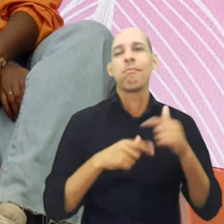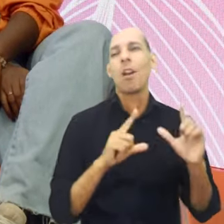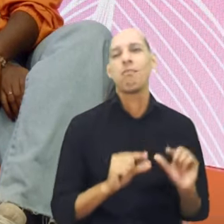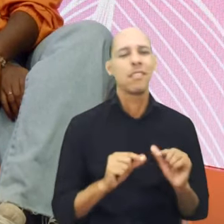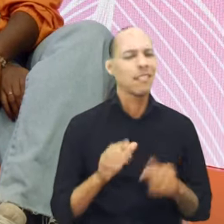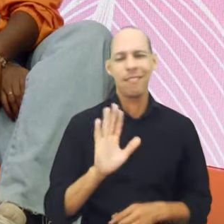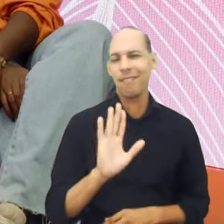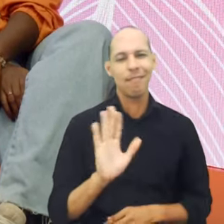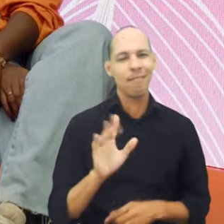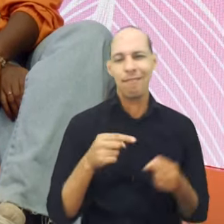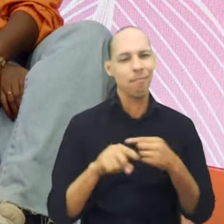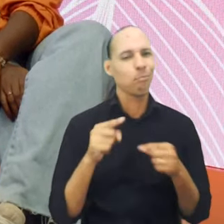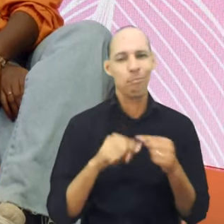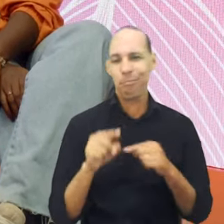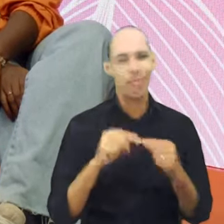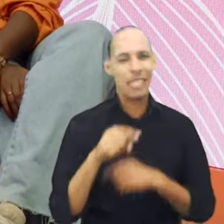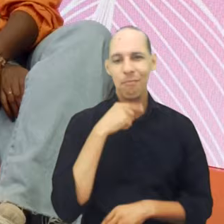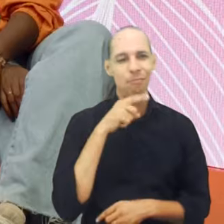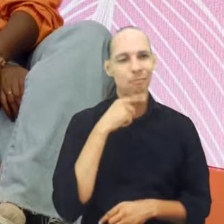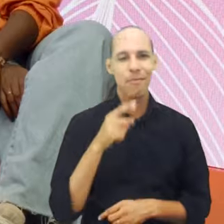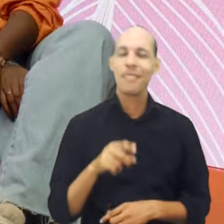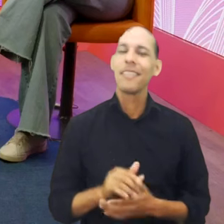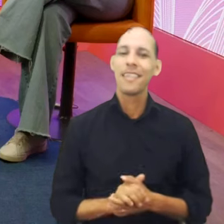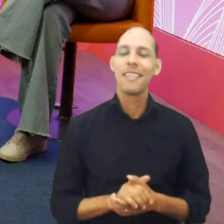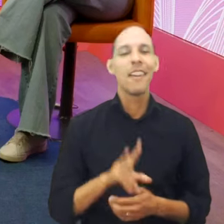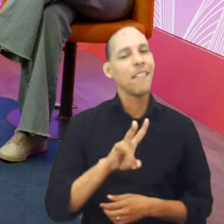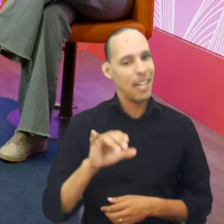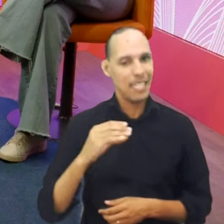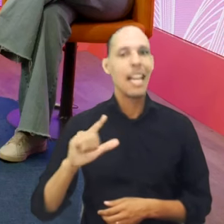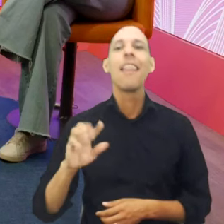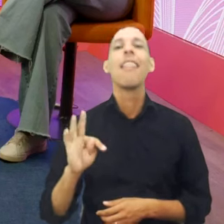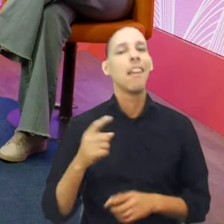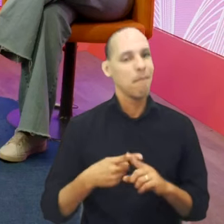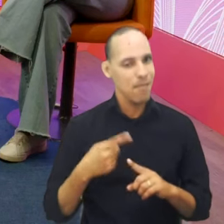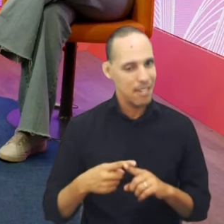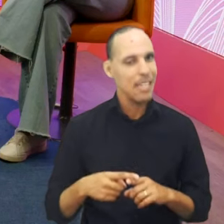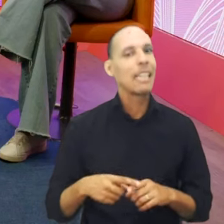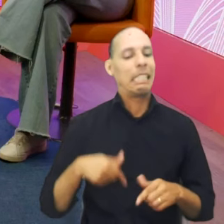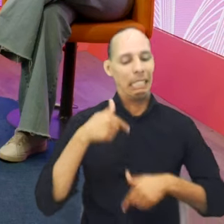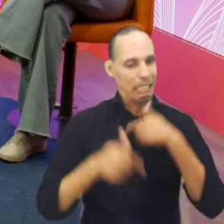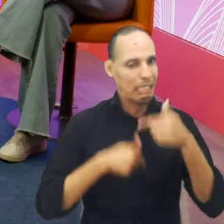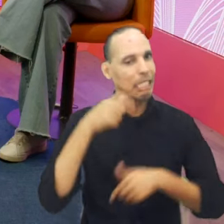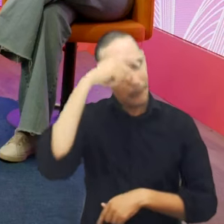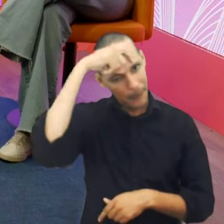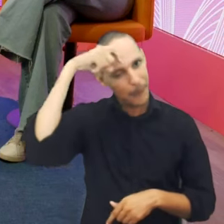então não empreenda, porque isso você não mesmo, vai conseguir. Isso mesmo, Carol, vai ser CLT, porque o bicho vai pegar. É, então eu tinha essa, assim, a